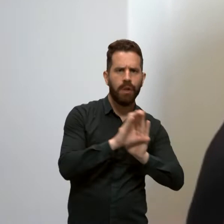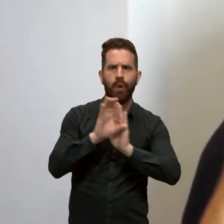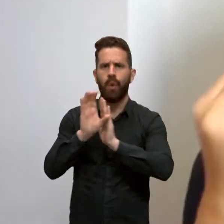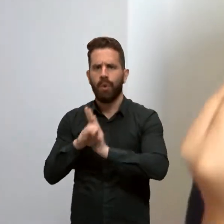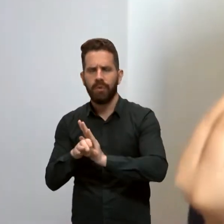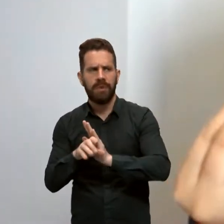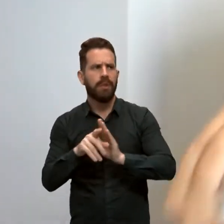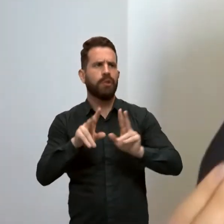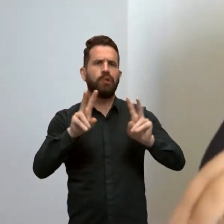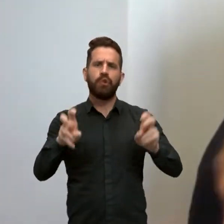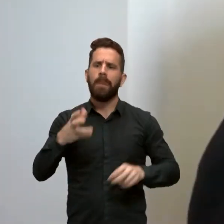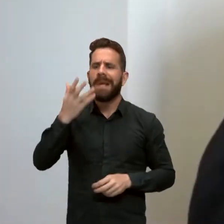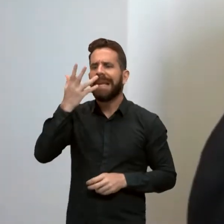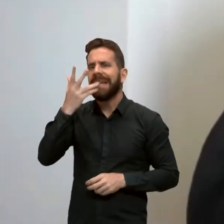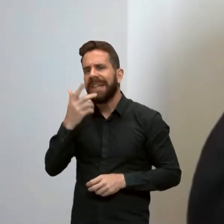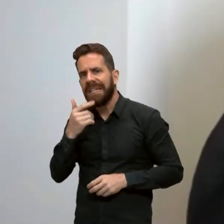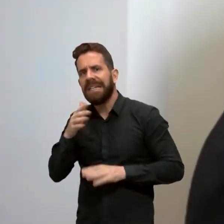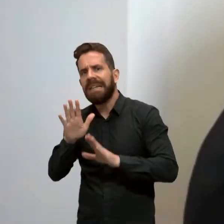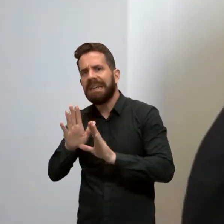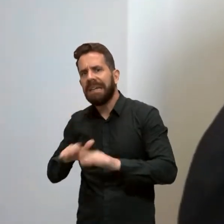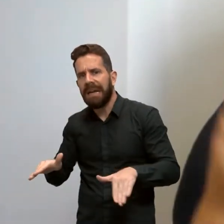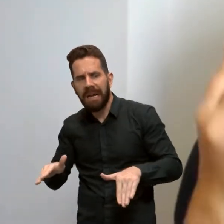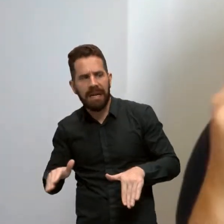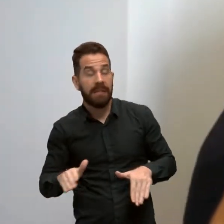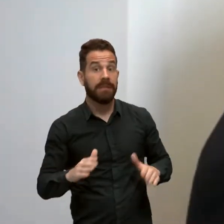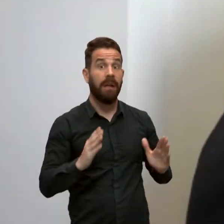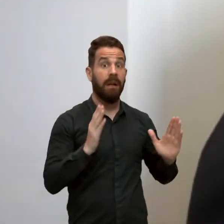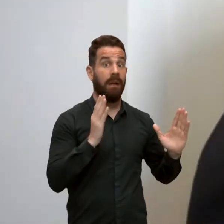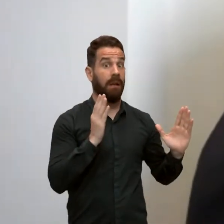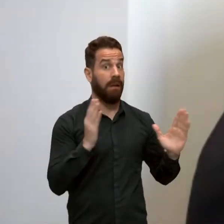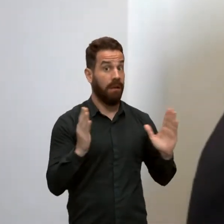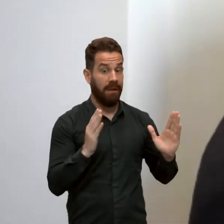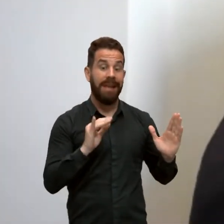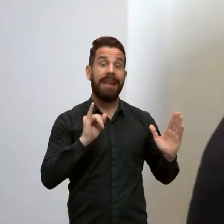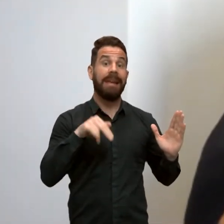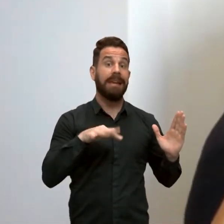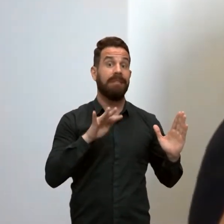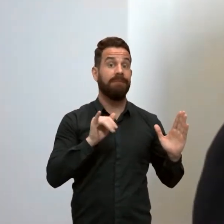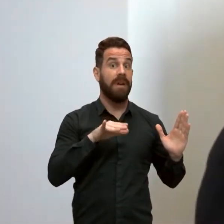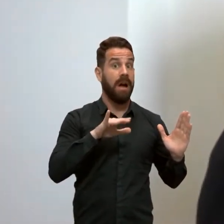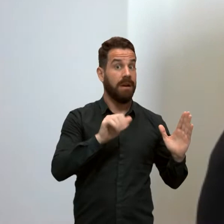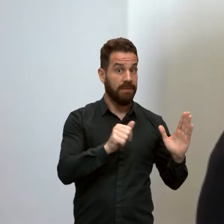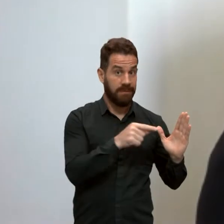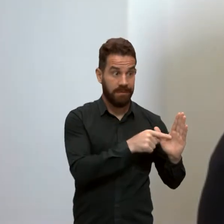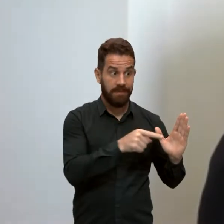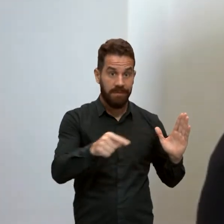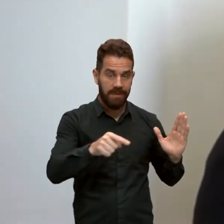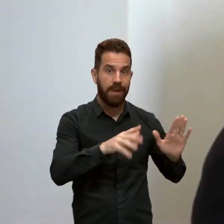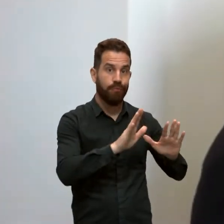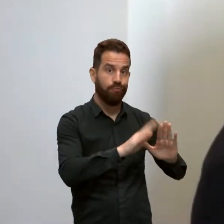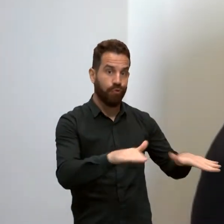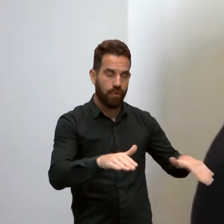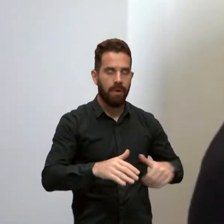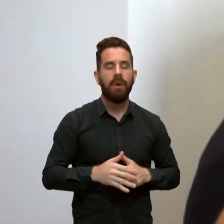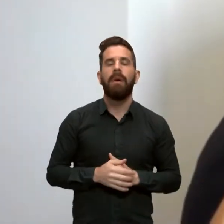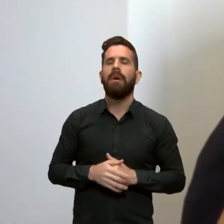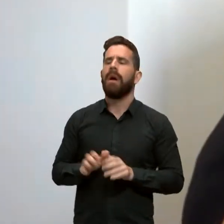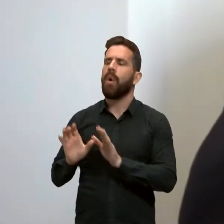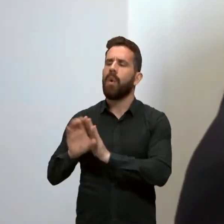entre criança e infância, é necessário pontuar que, apesar de serem